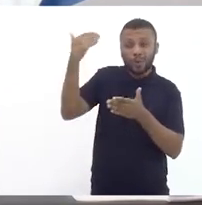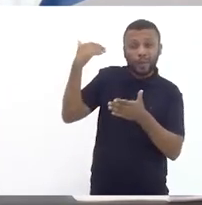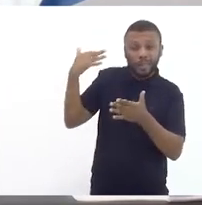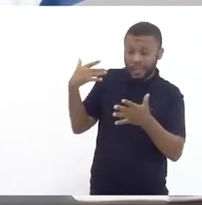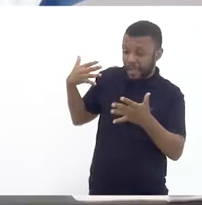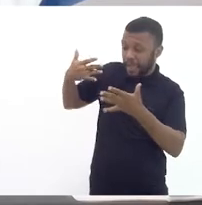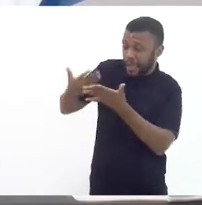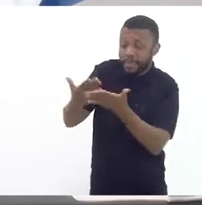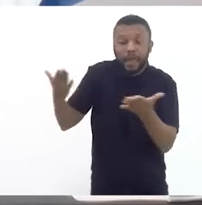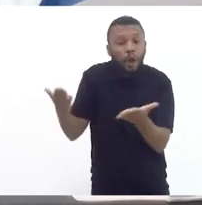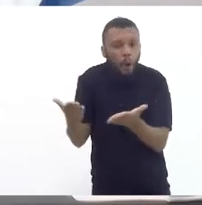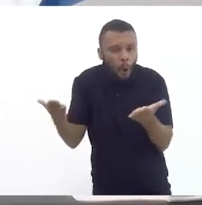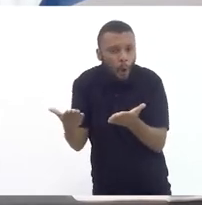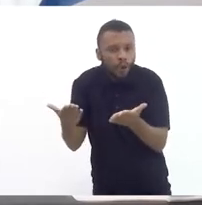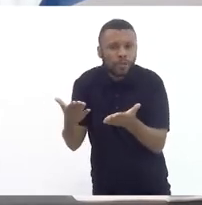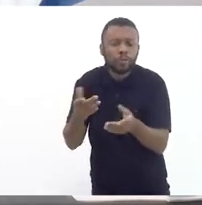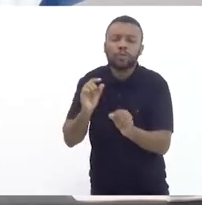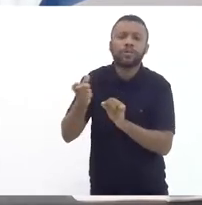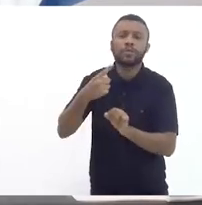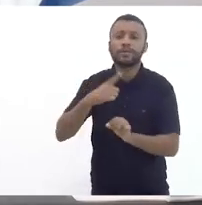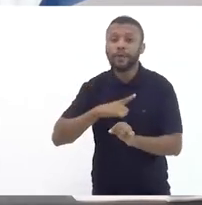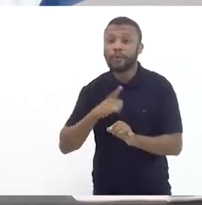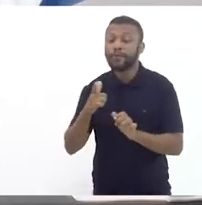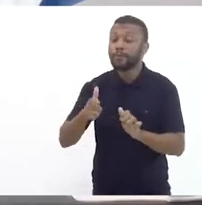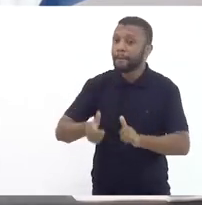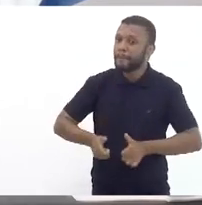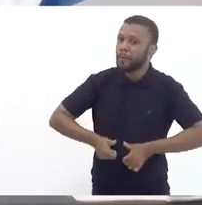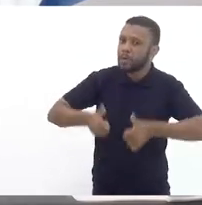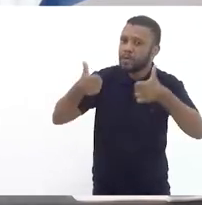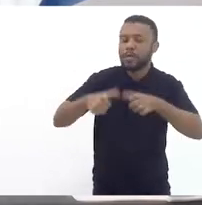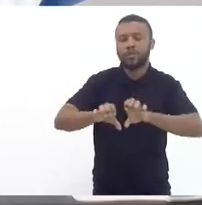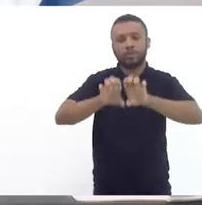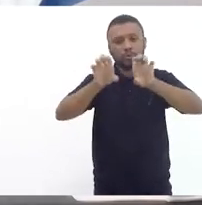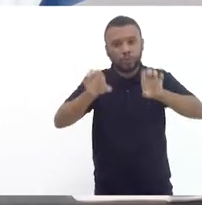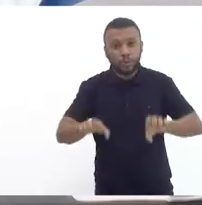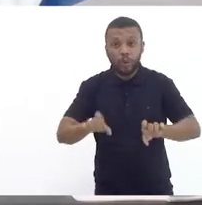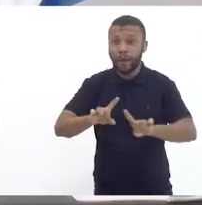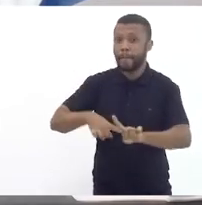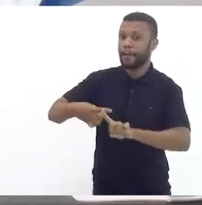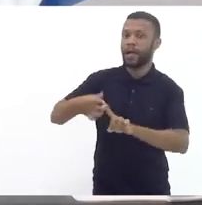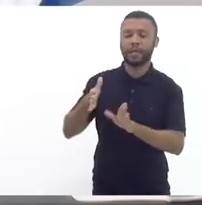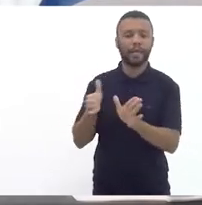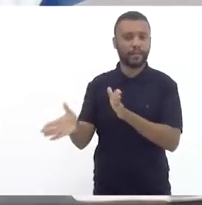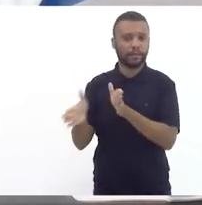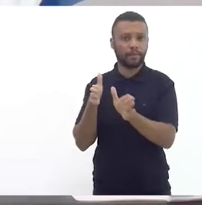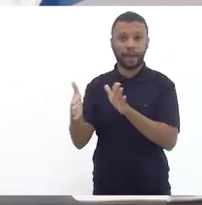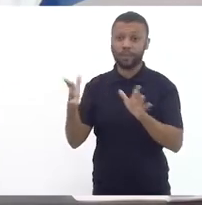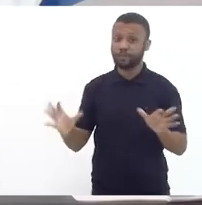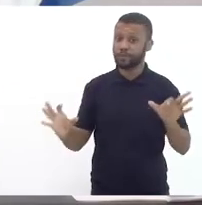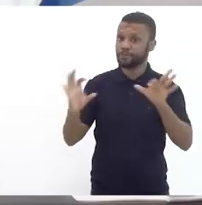em infraestrutura e acessibilidade dentro desse valor. E